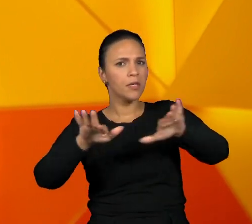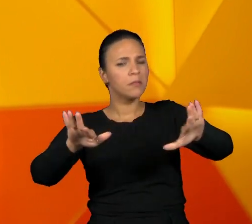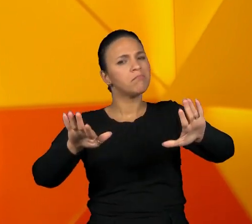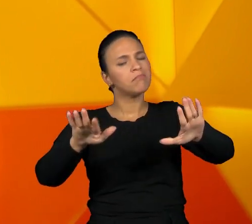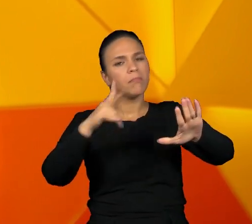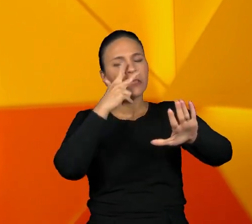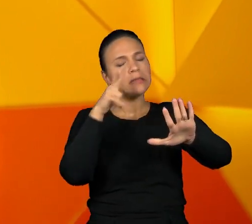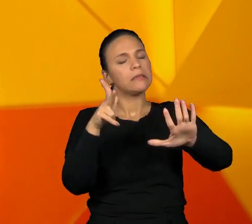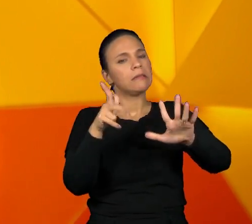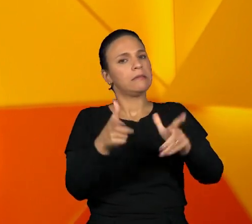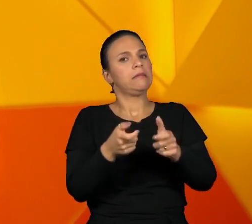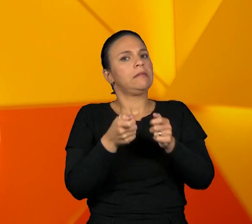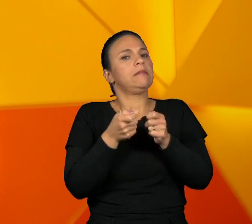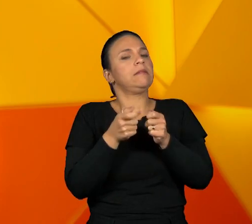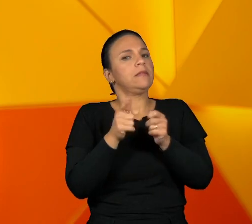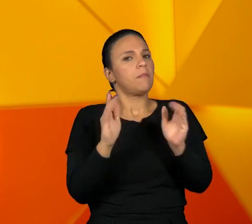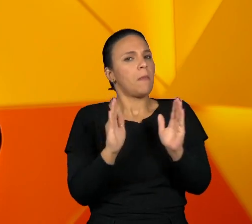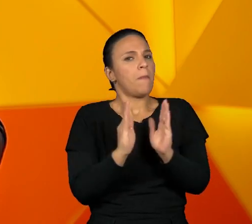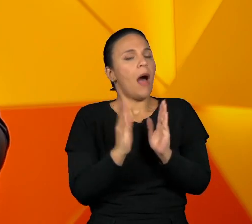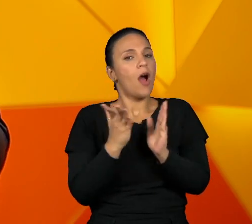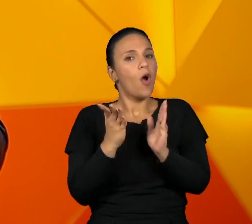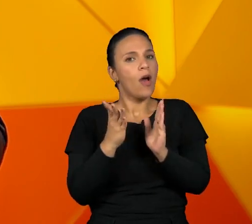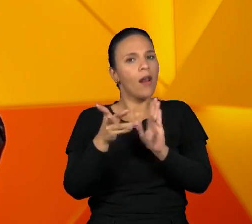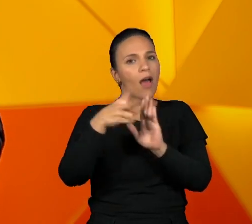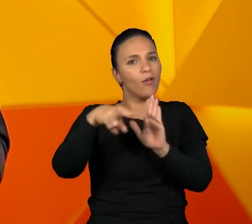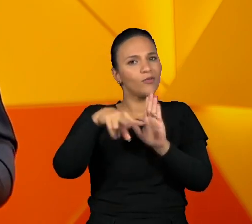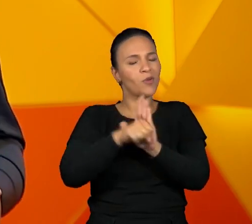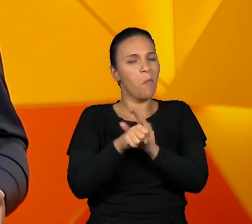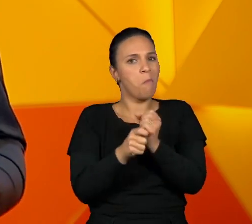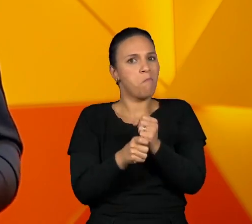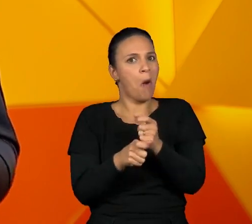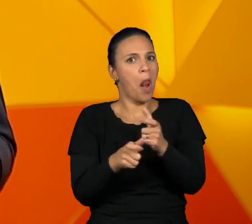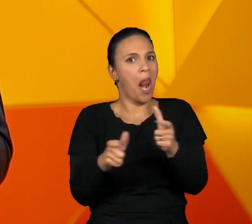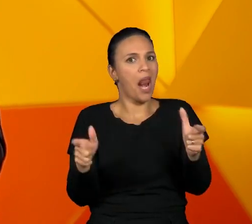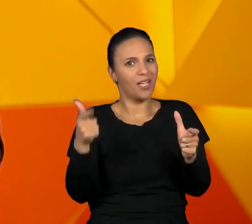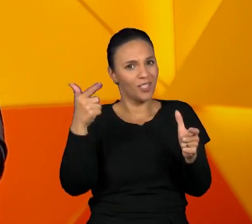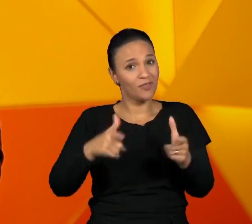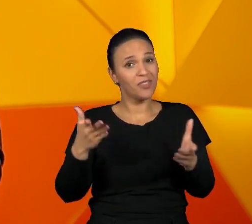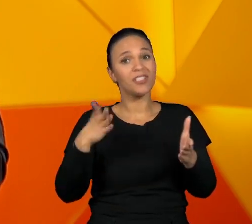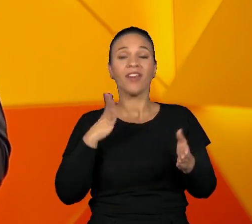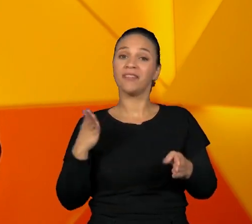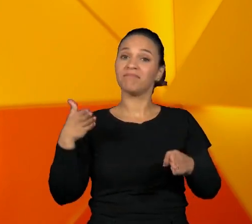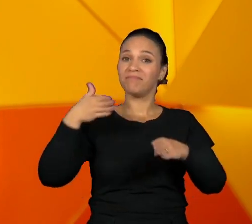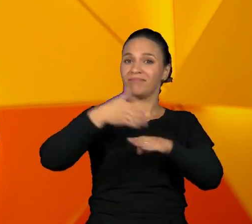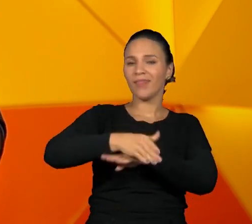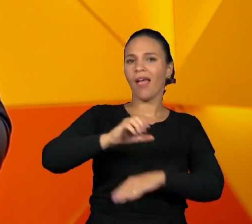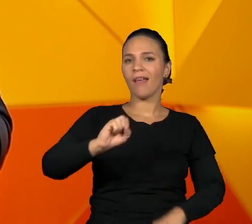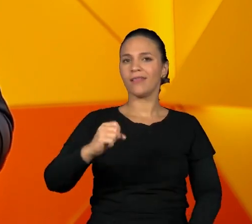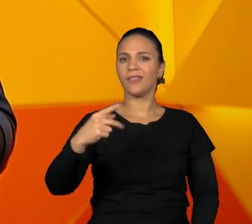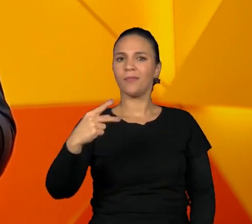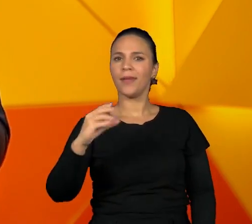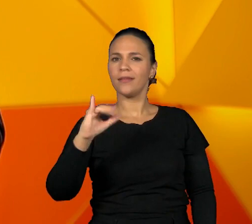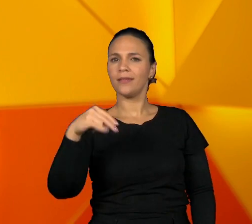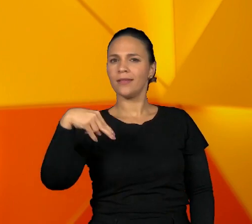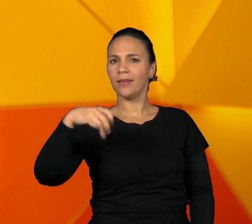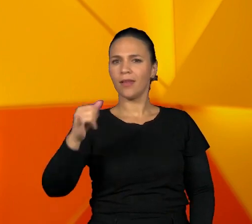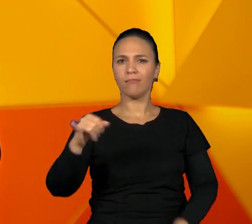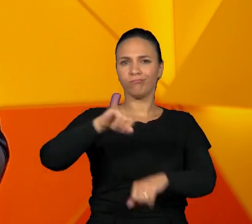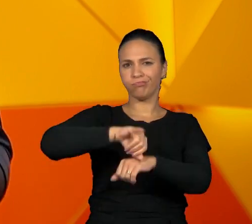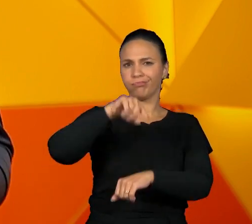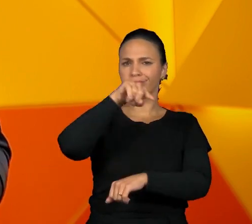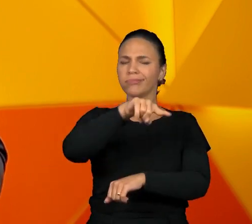de audiovisual começa a recuperar o fôlego. E a gente foi até a sede da SP Cine para entender melhor como é que funcionam